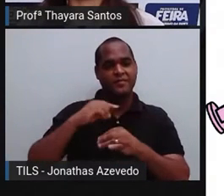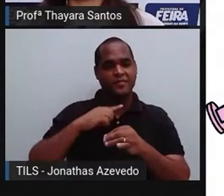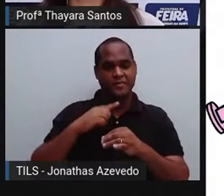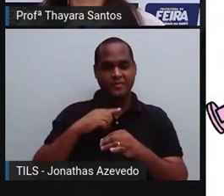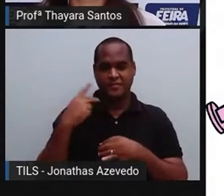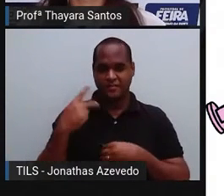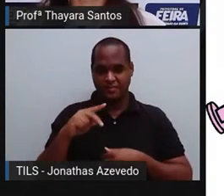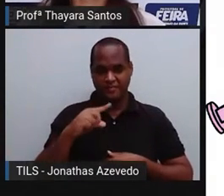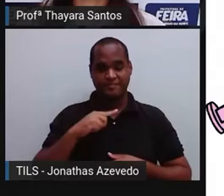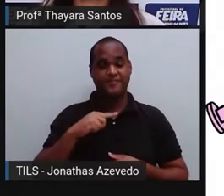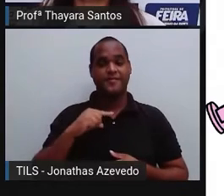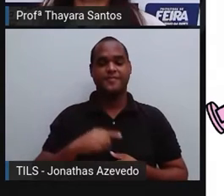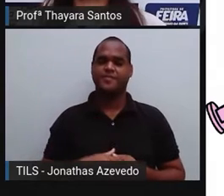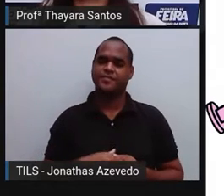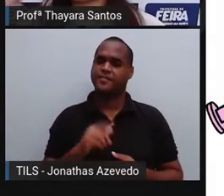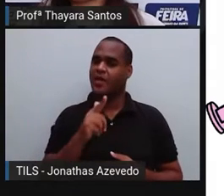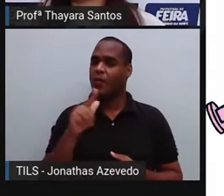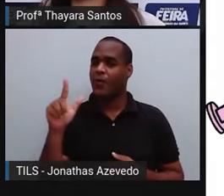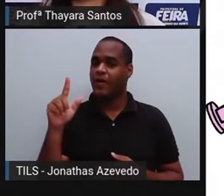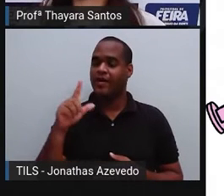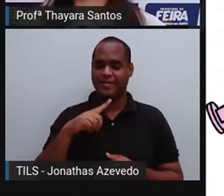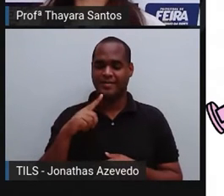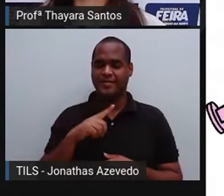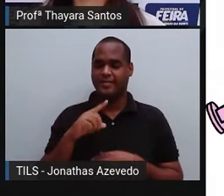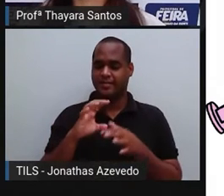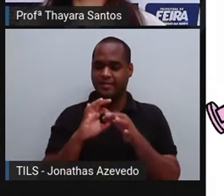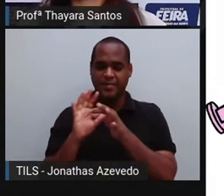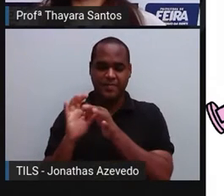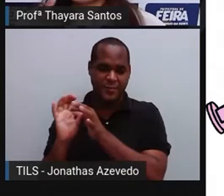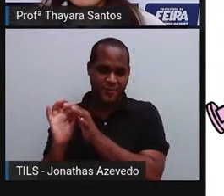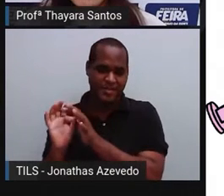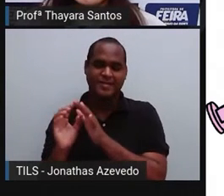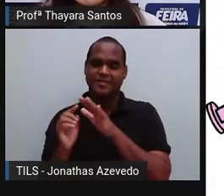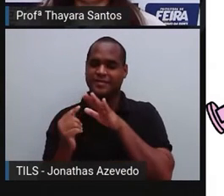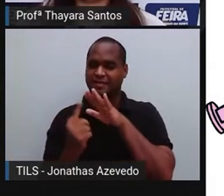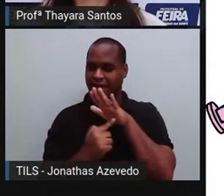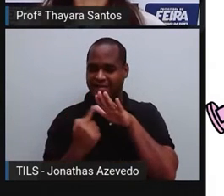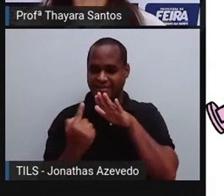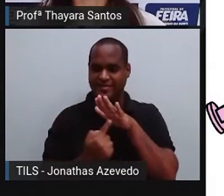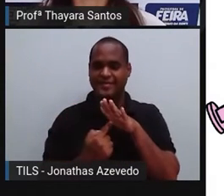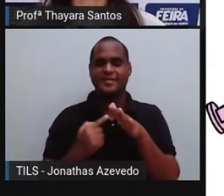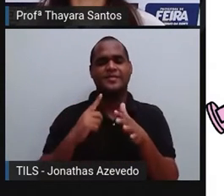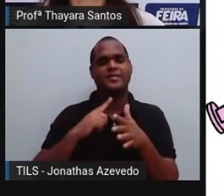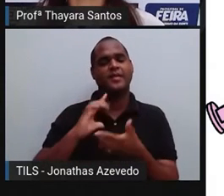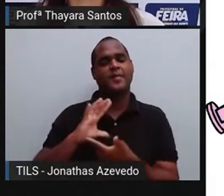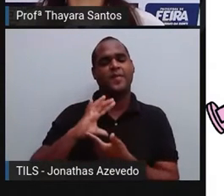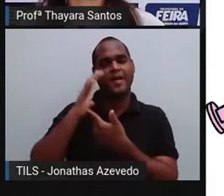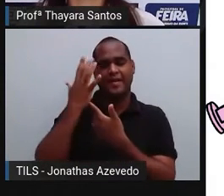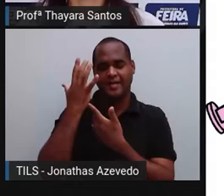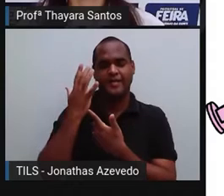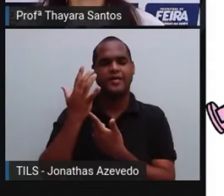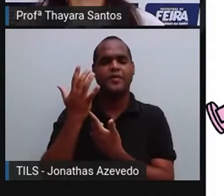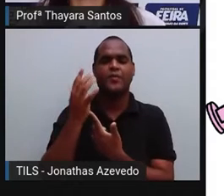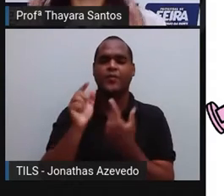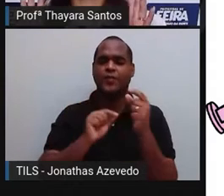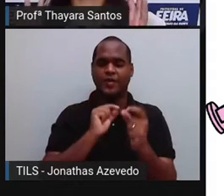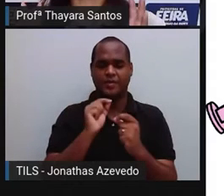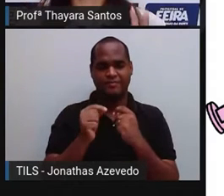naquele material. Outra evidência é a liberação de gases. Isso é muito evidente quando a gente está falando